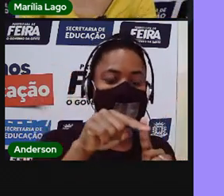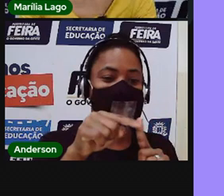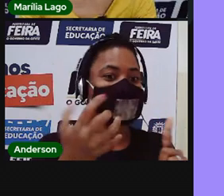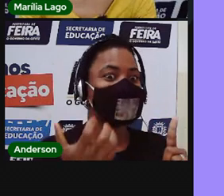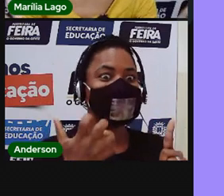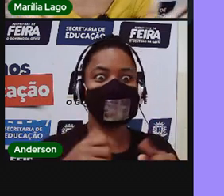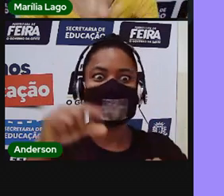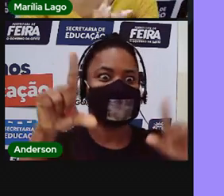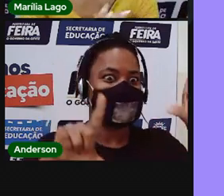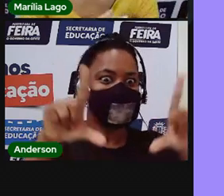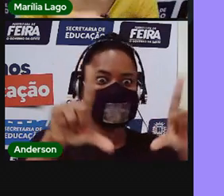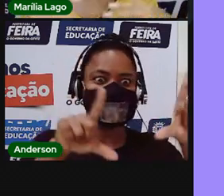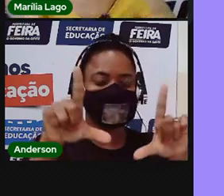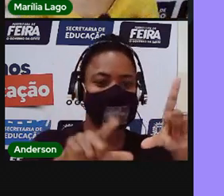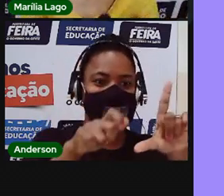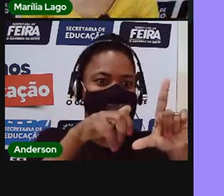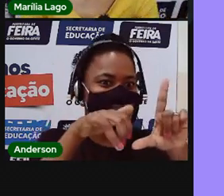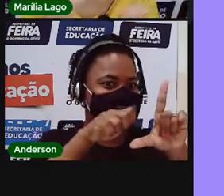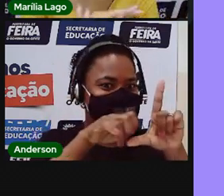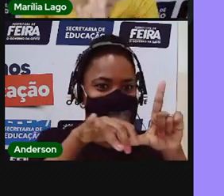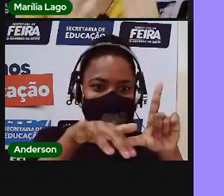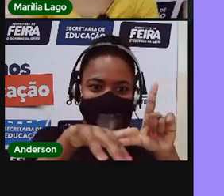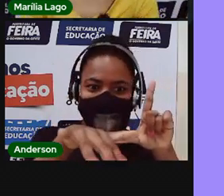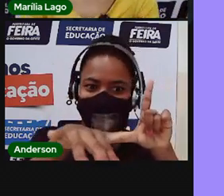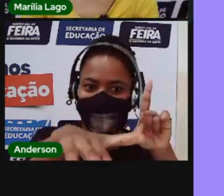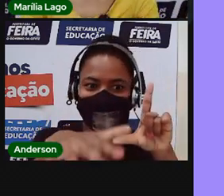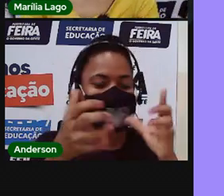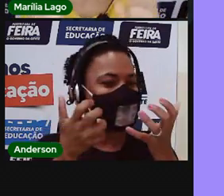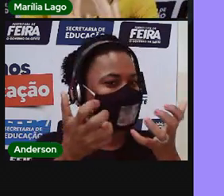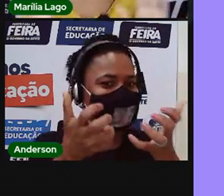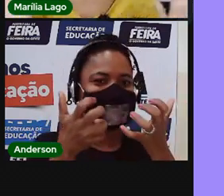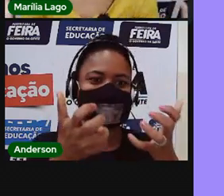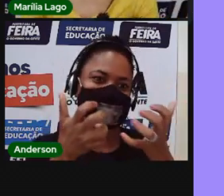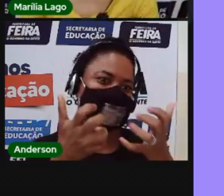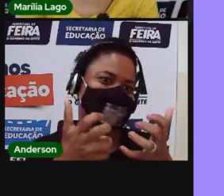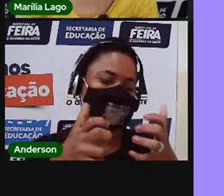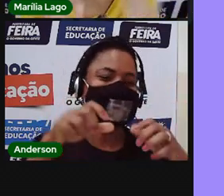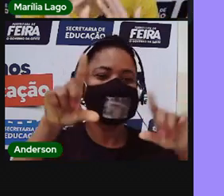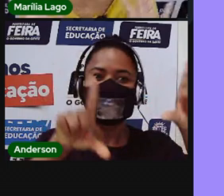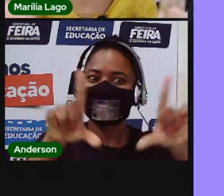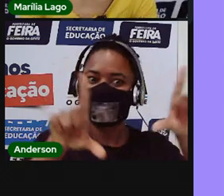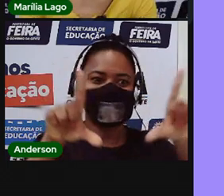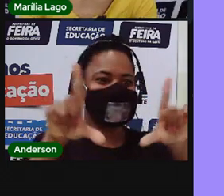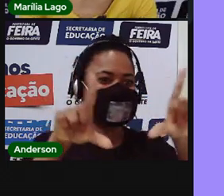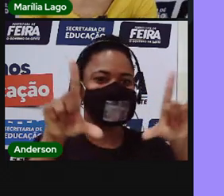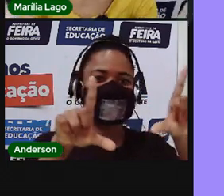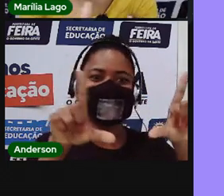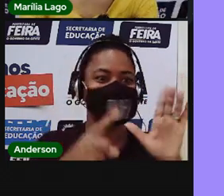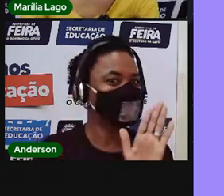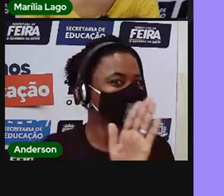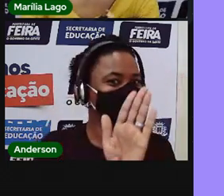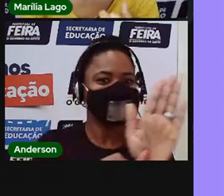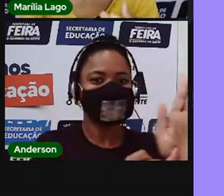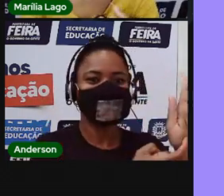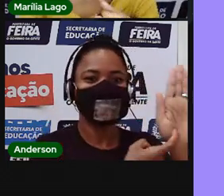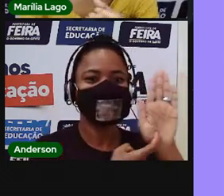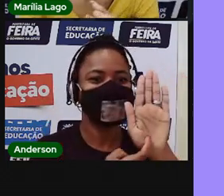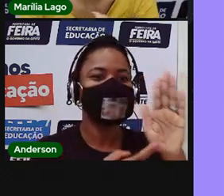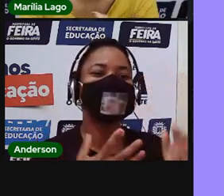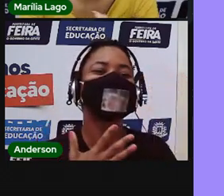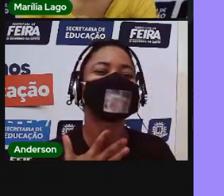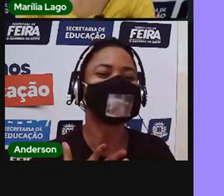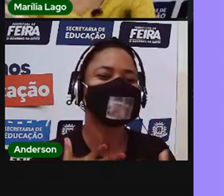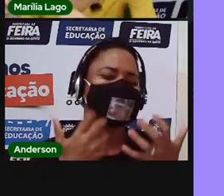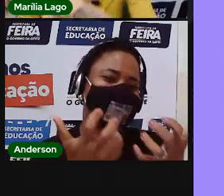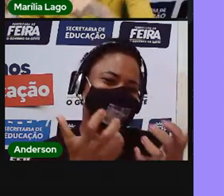alguma coisa, aparecer na TV. Eu sabia disso, eu sabia que eu queria, de alguma forma, eu queria isso. Então, como